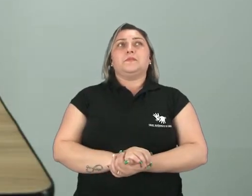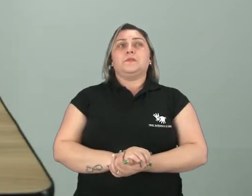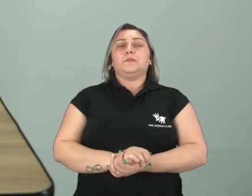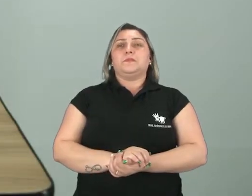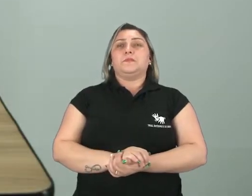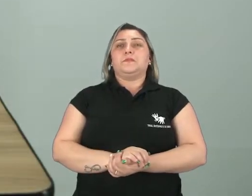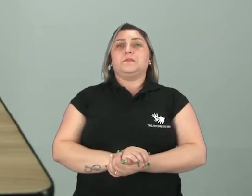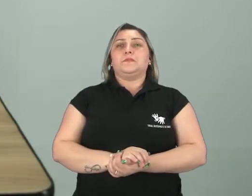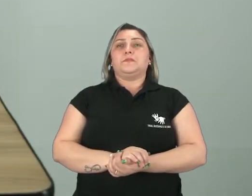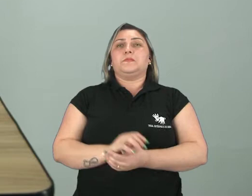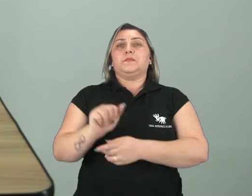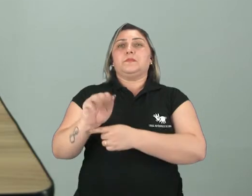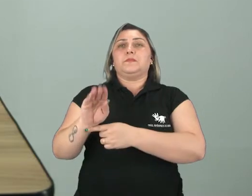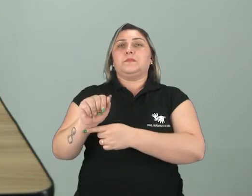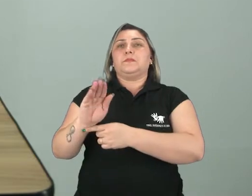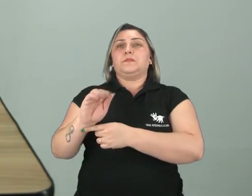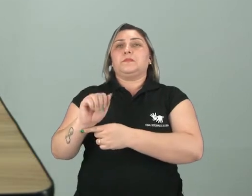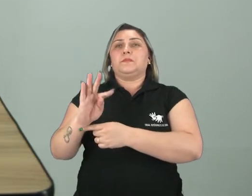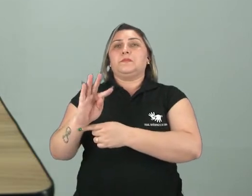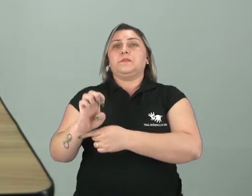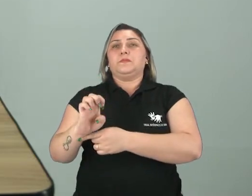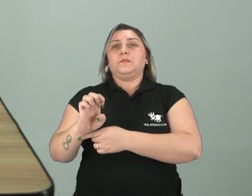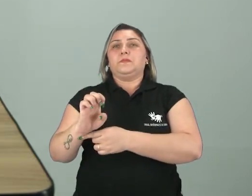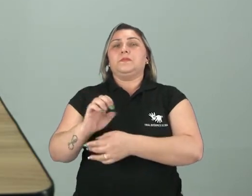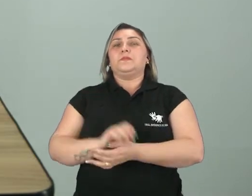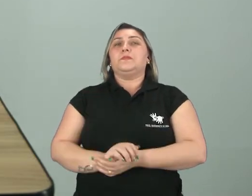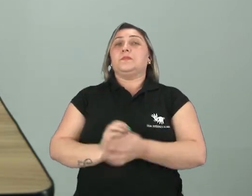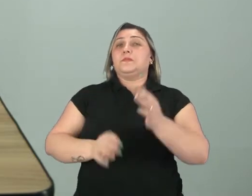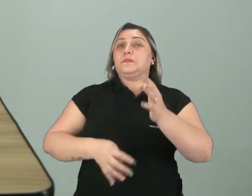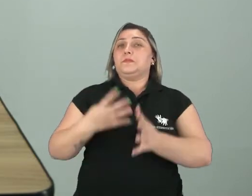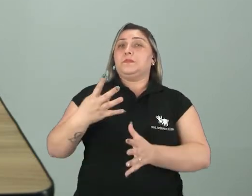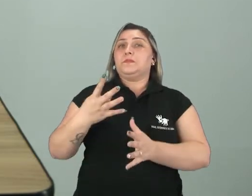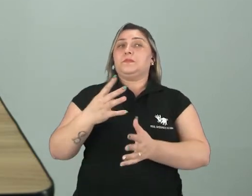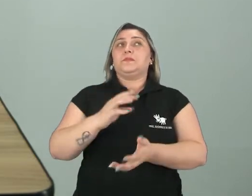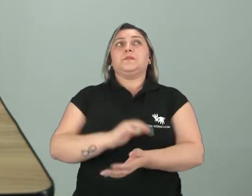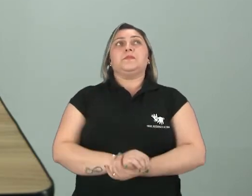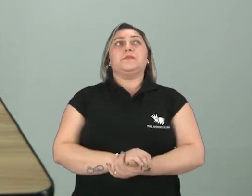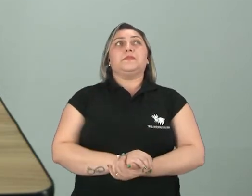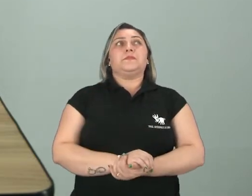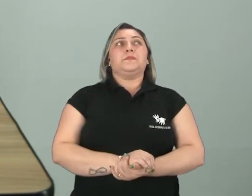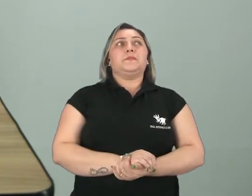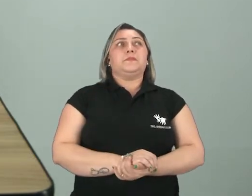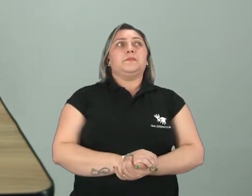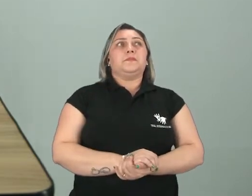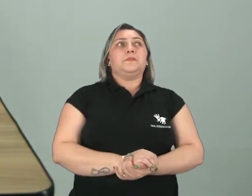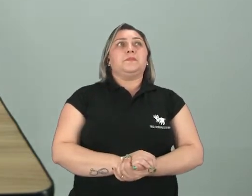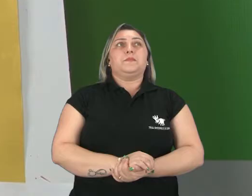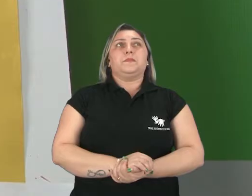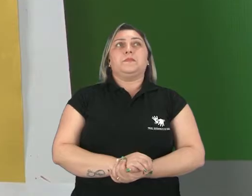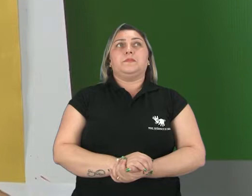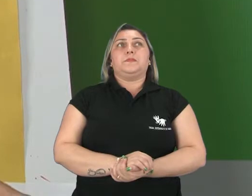a abacate 4 sons